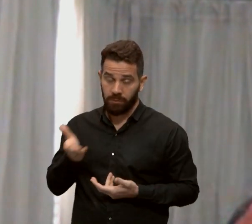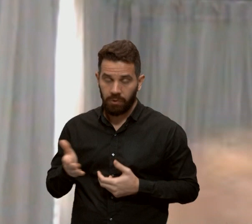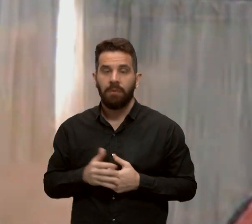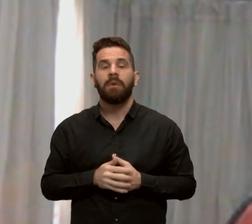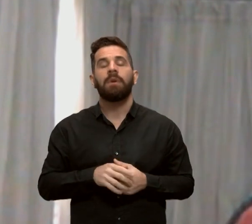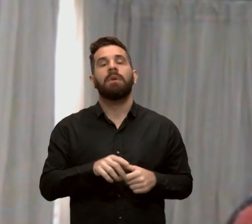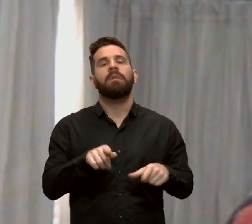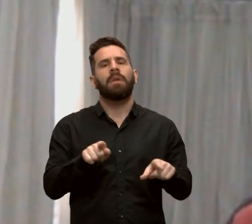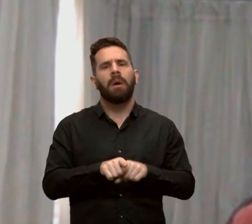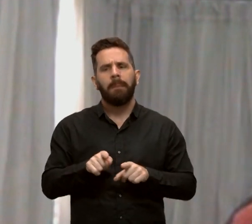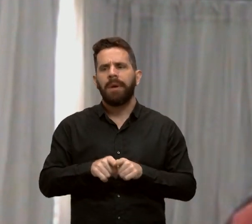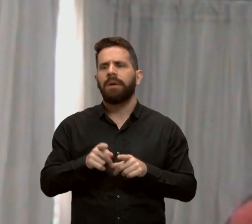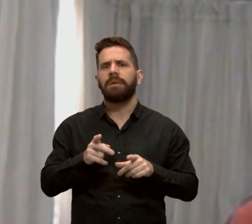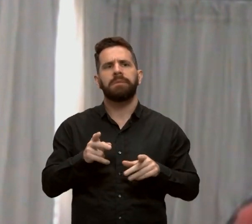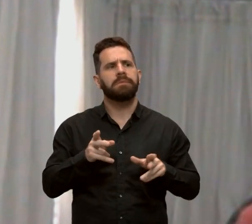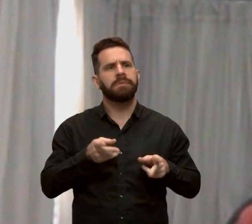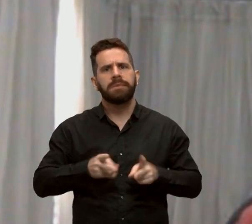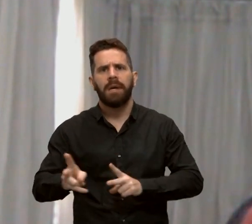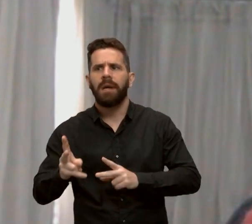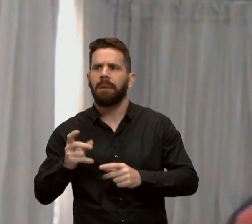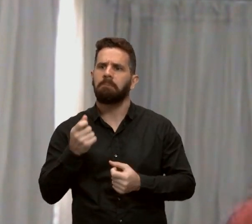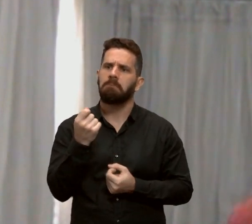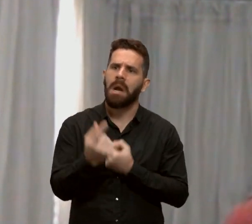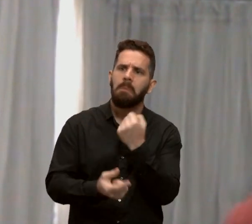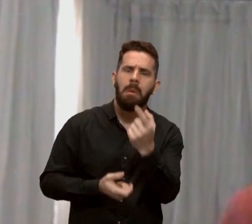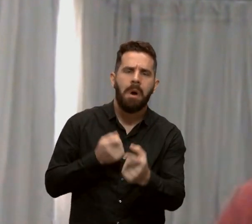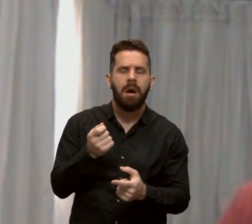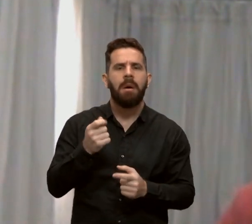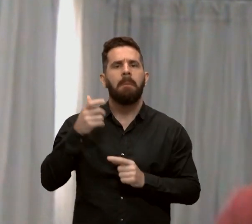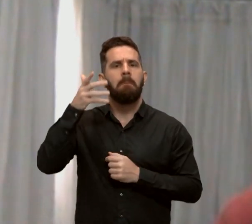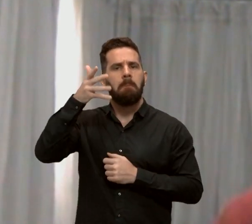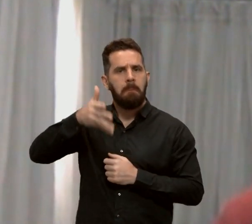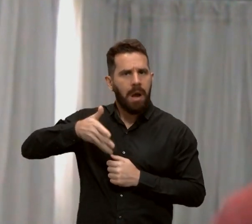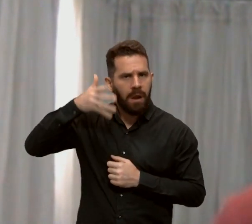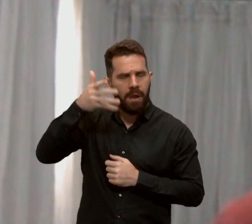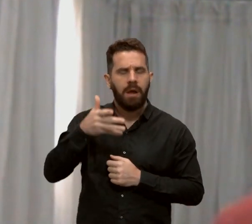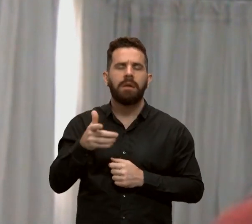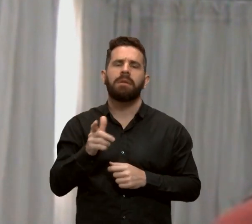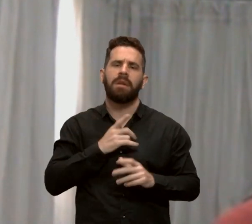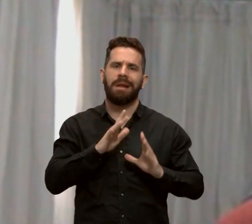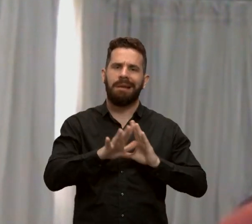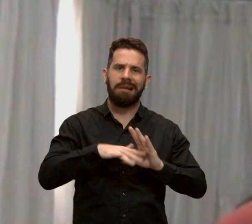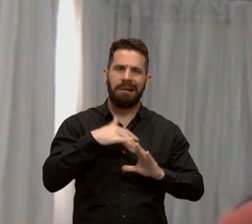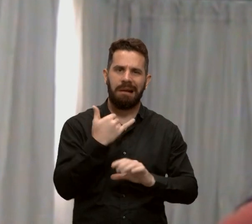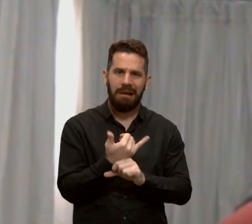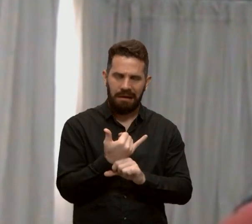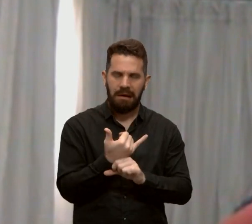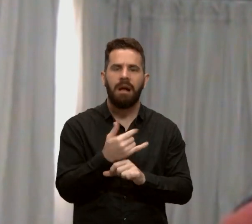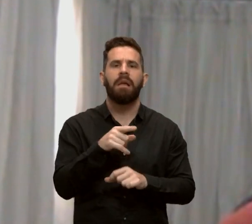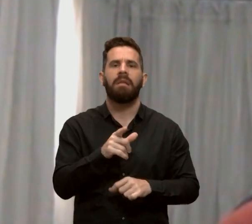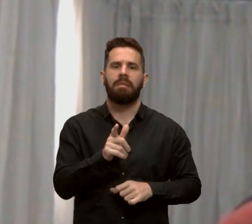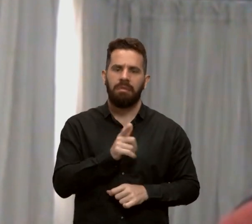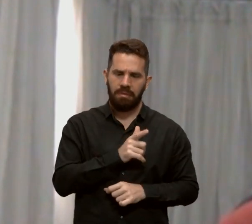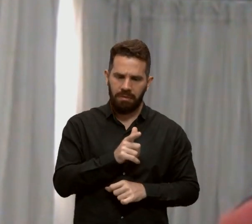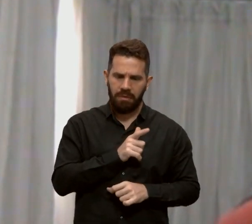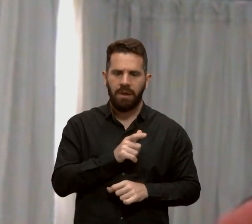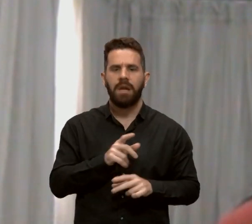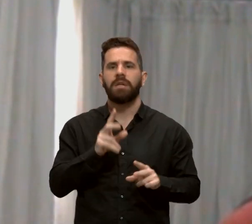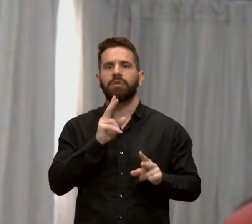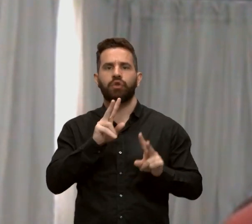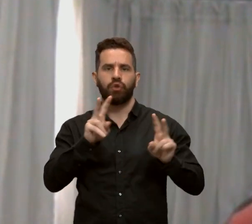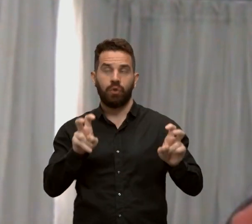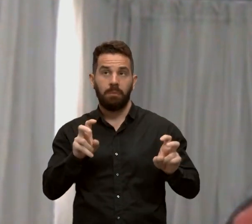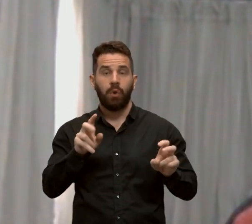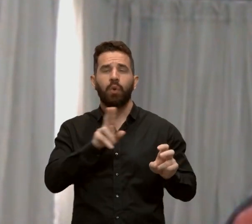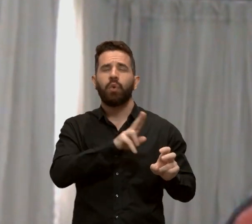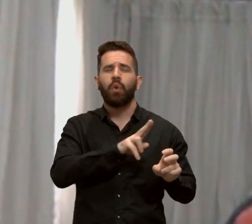regularmente palestras, né? A gente tem um canal que é Pensar Direitos Humanos,